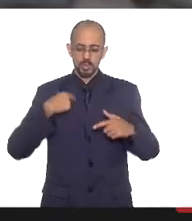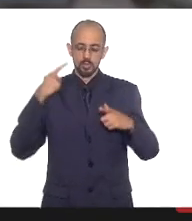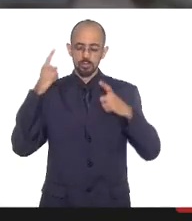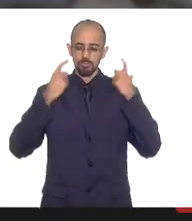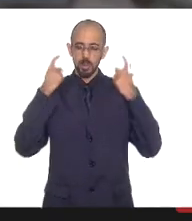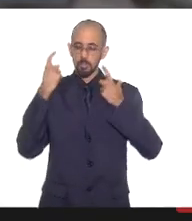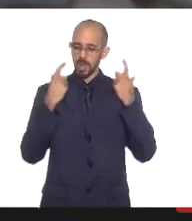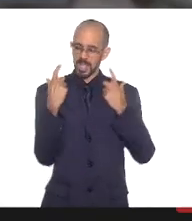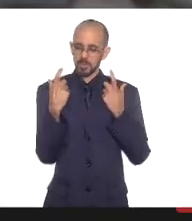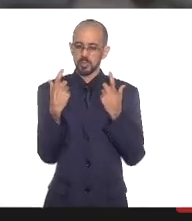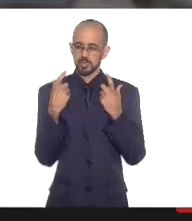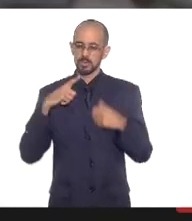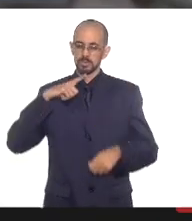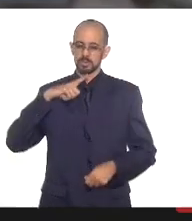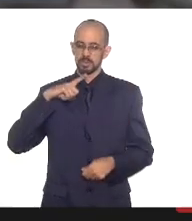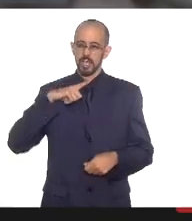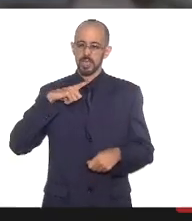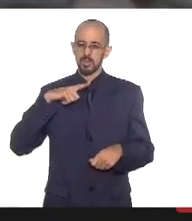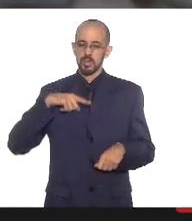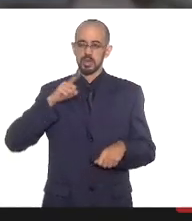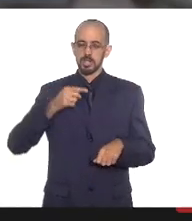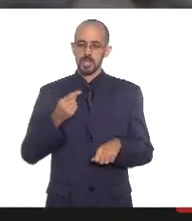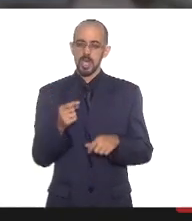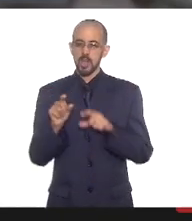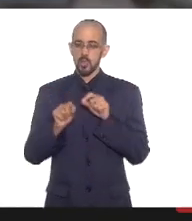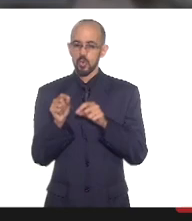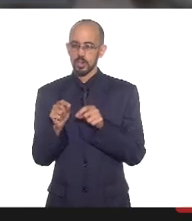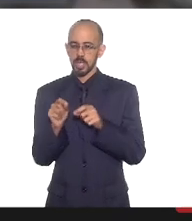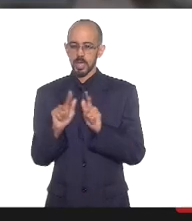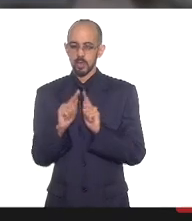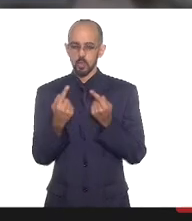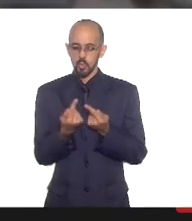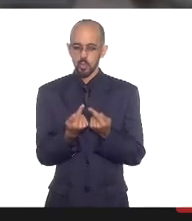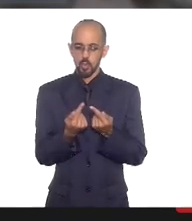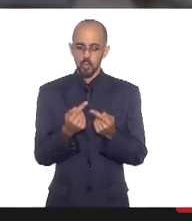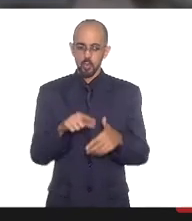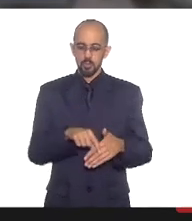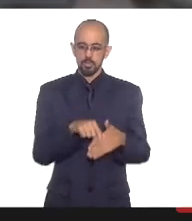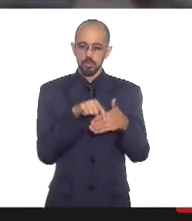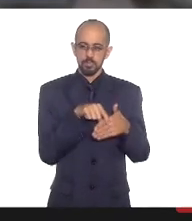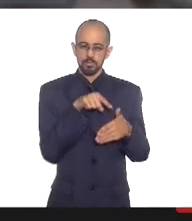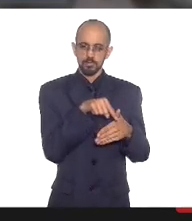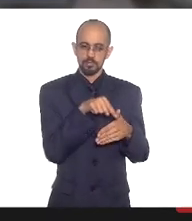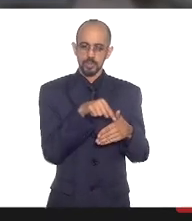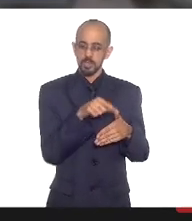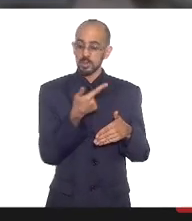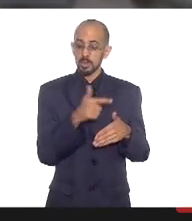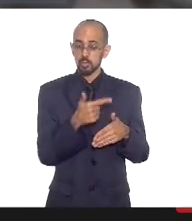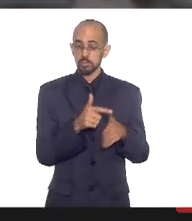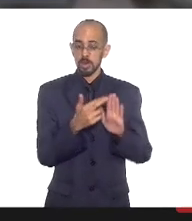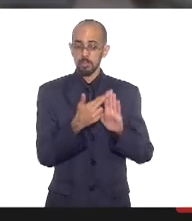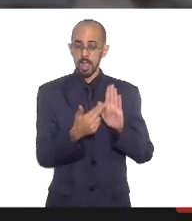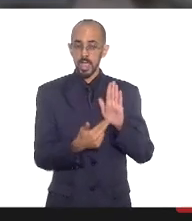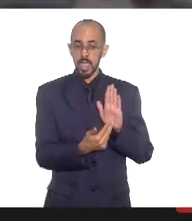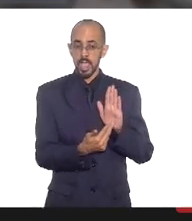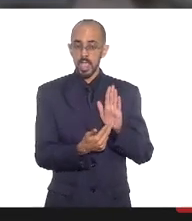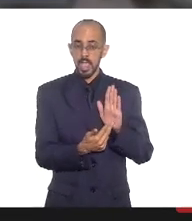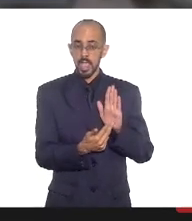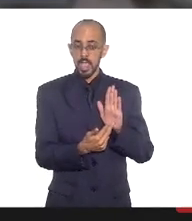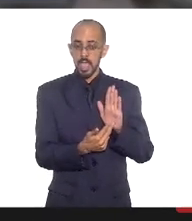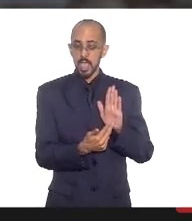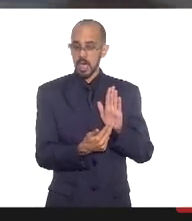quer questão de dar inclusão de grupos preparou das vezes em critérios epidemiológicos é isso é uma pessoa